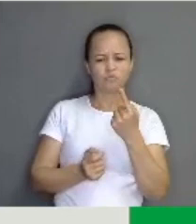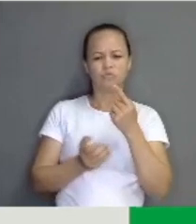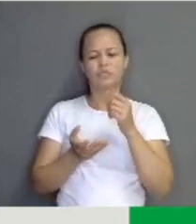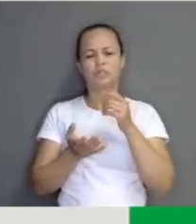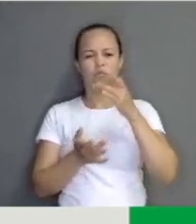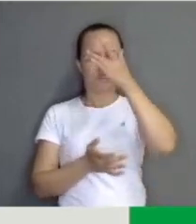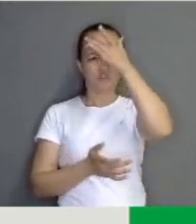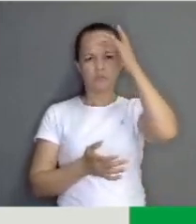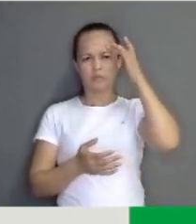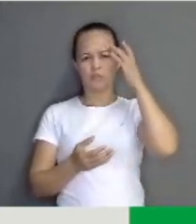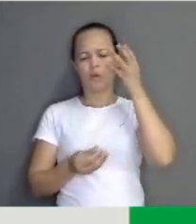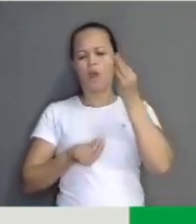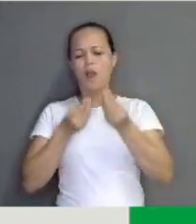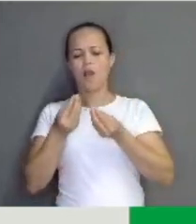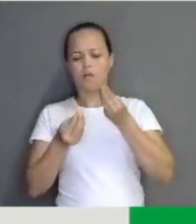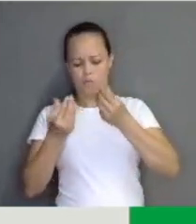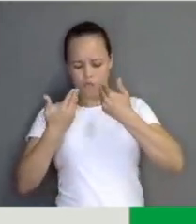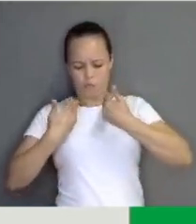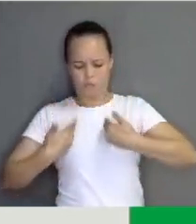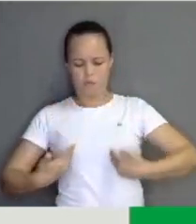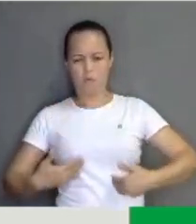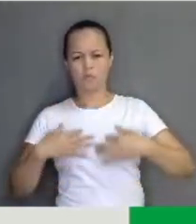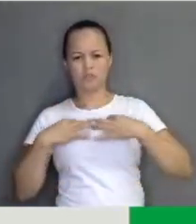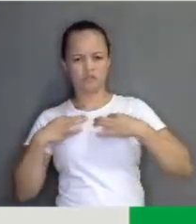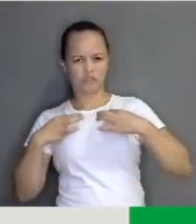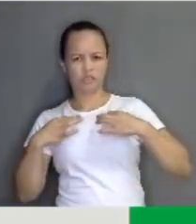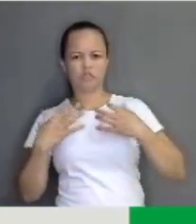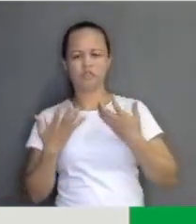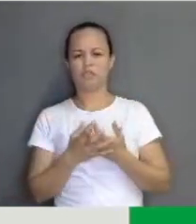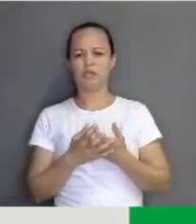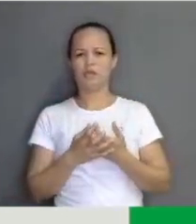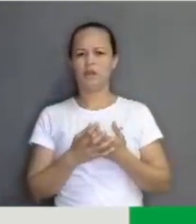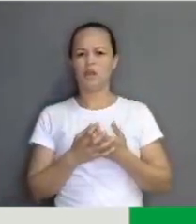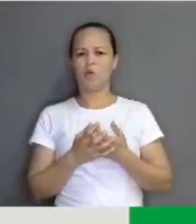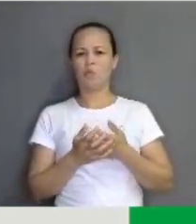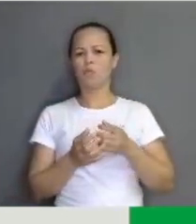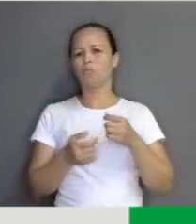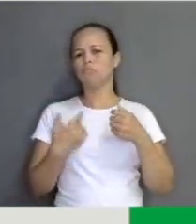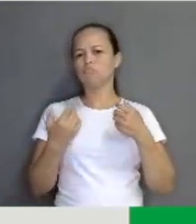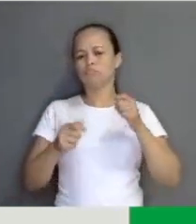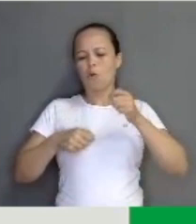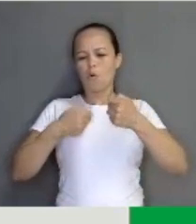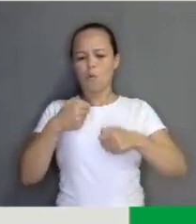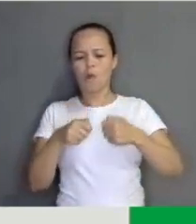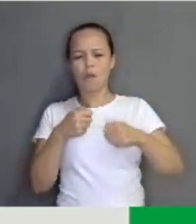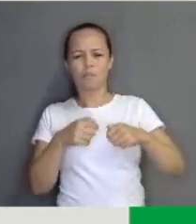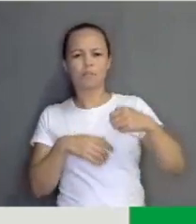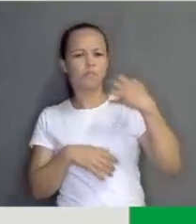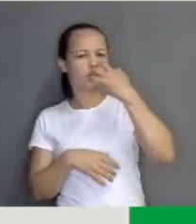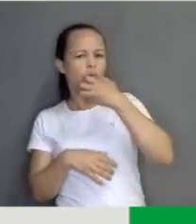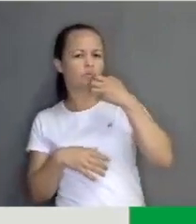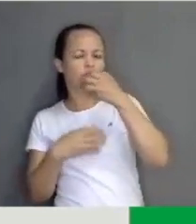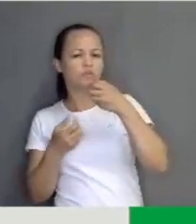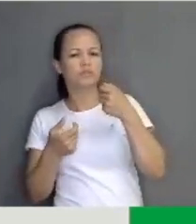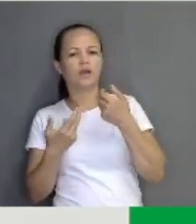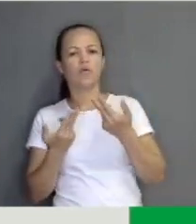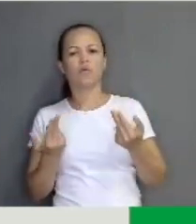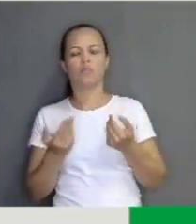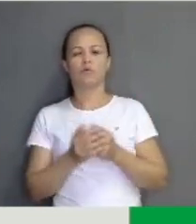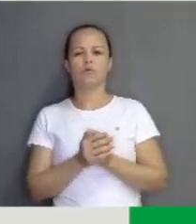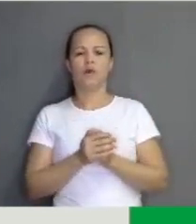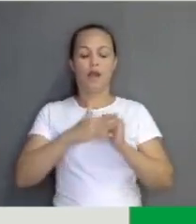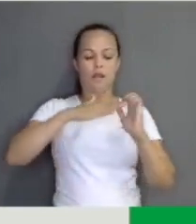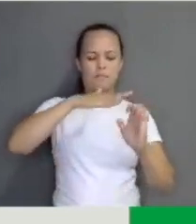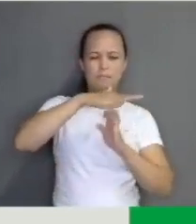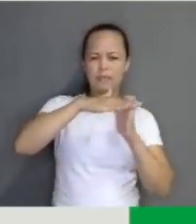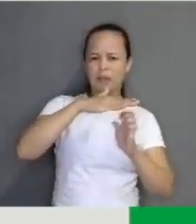vestir, o ritmo musical. A função que elas desempenham é uma empresa, elas